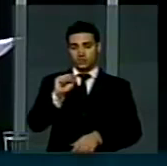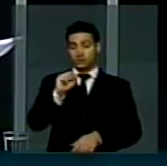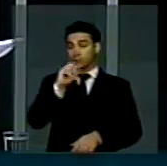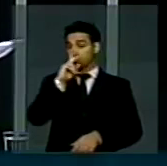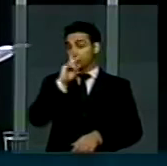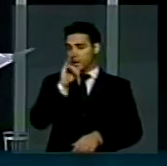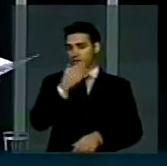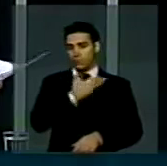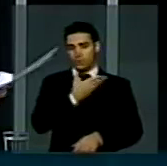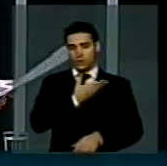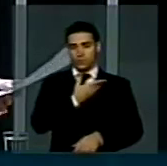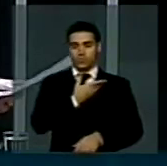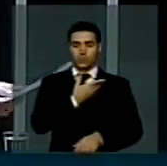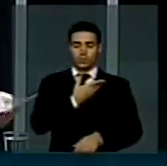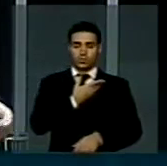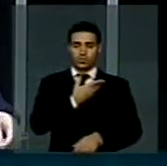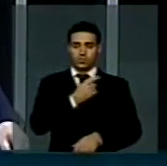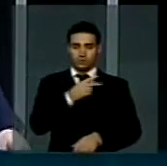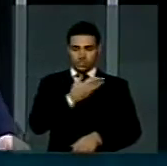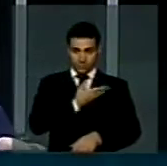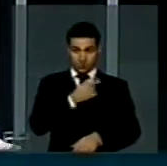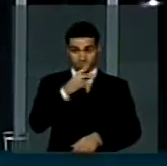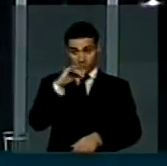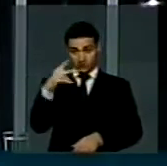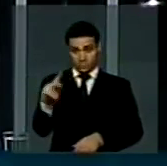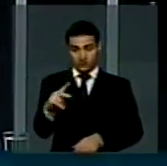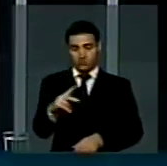Itapajé, empresário Zé da Penha.